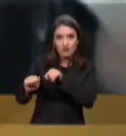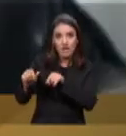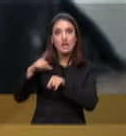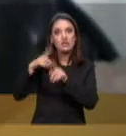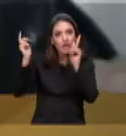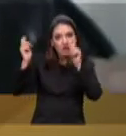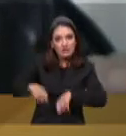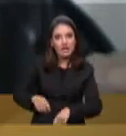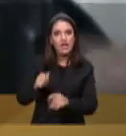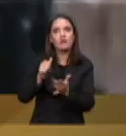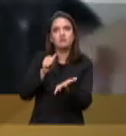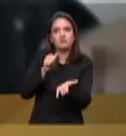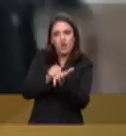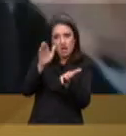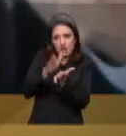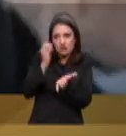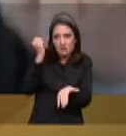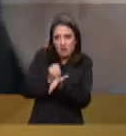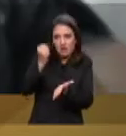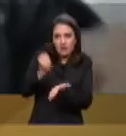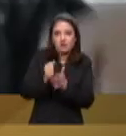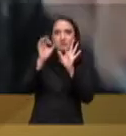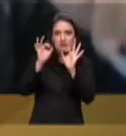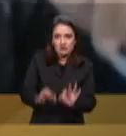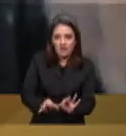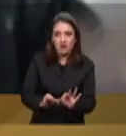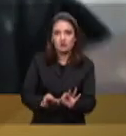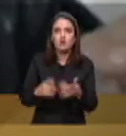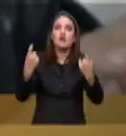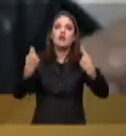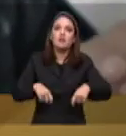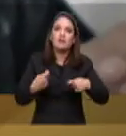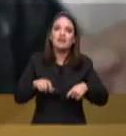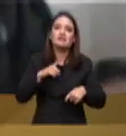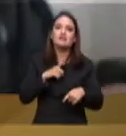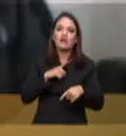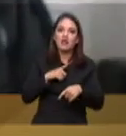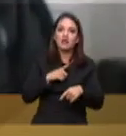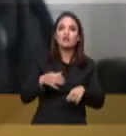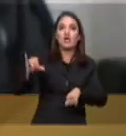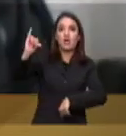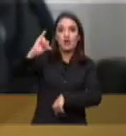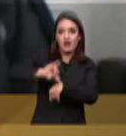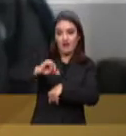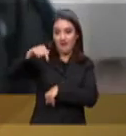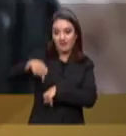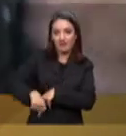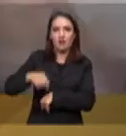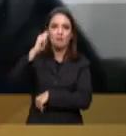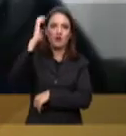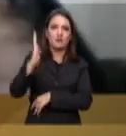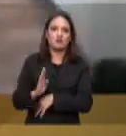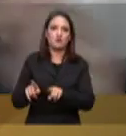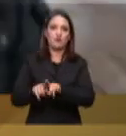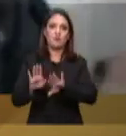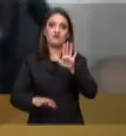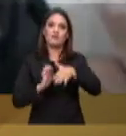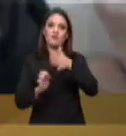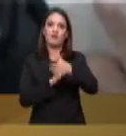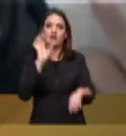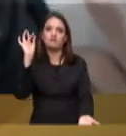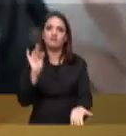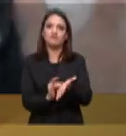de serem registradas no Brasil e terem filiais ou uma representação no Brasil, como